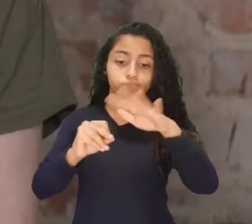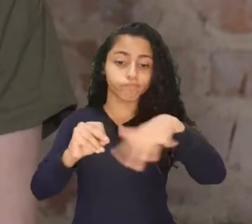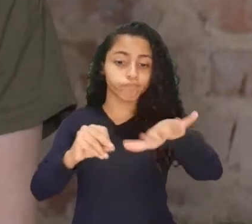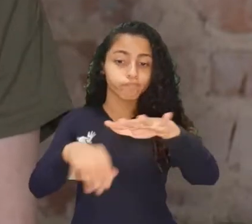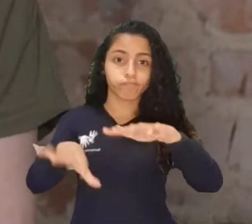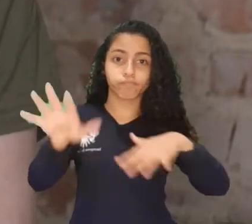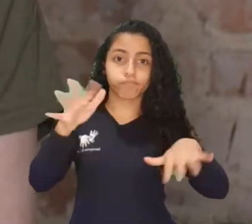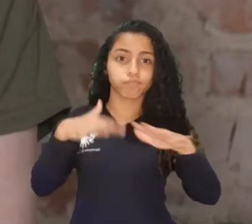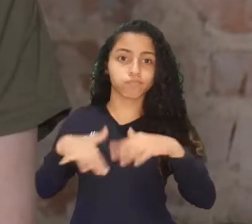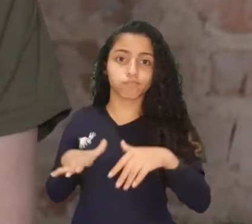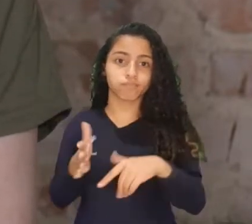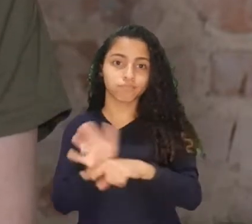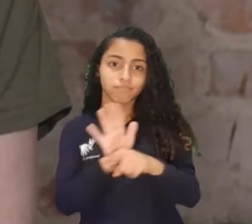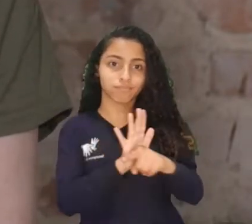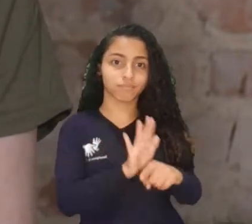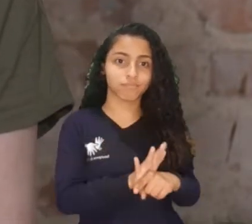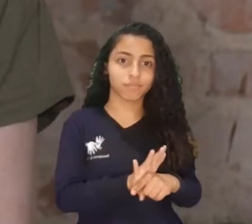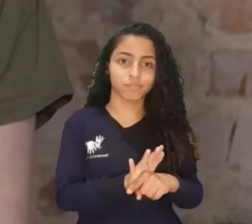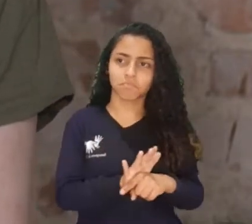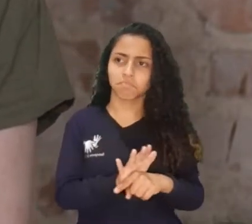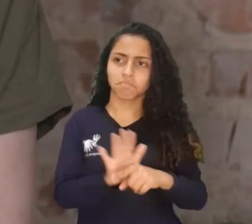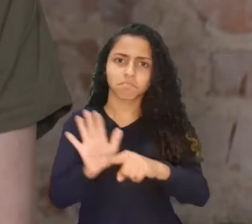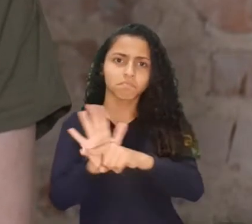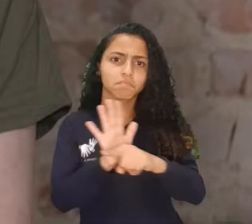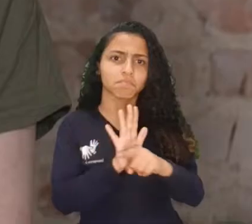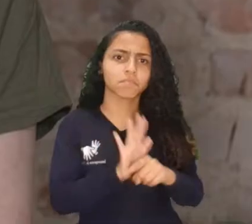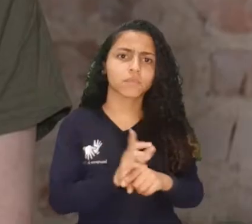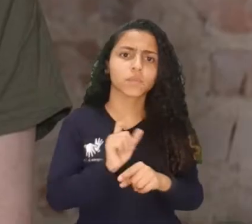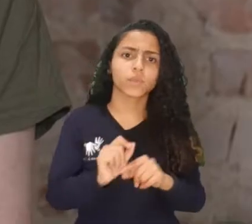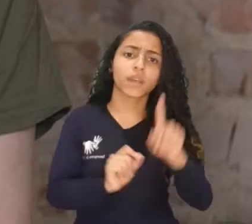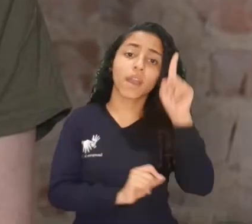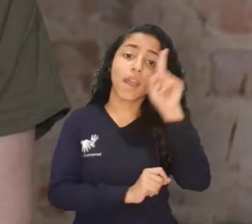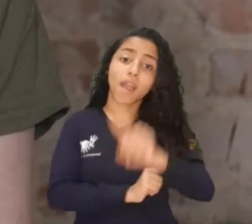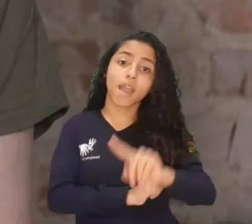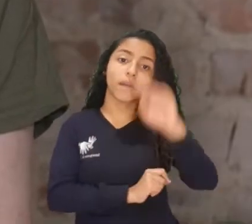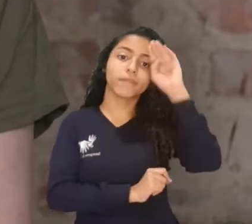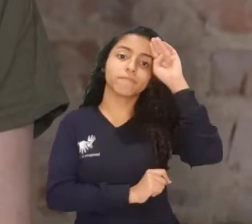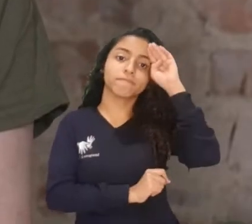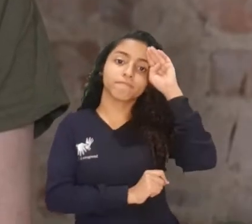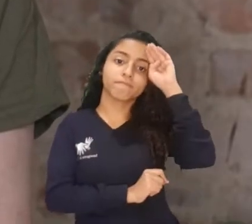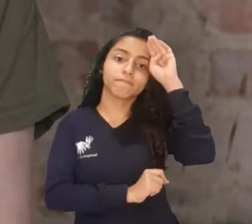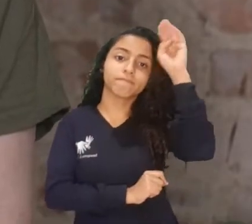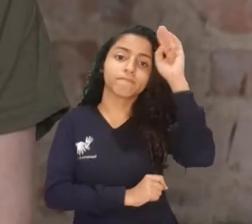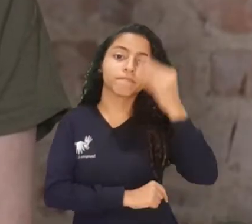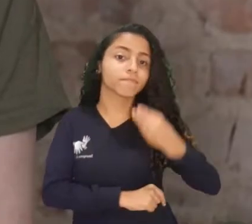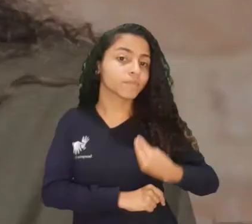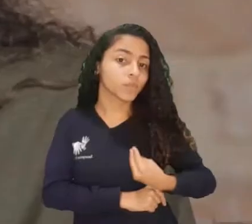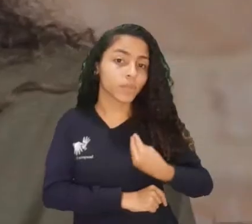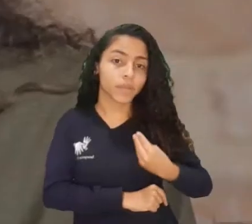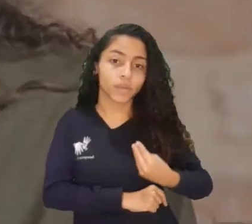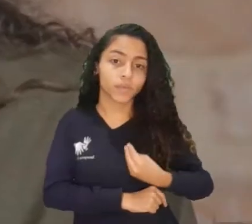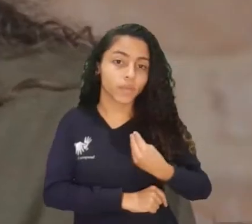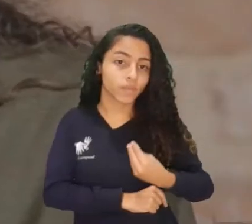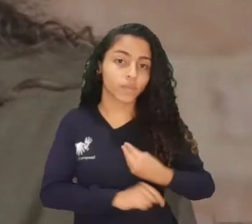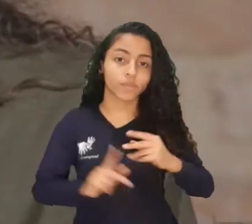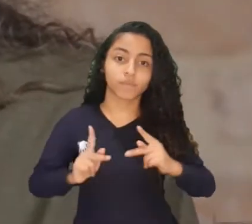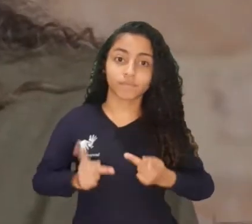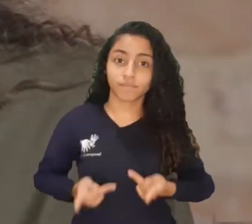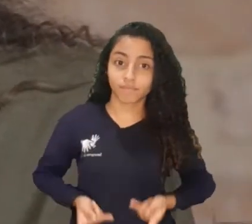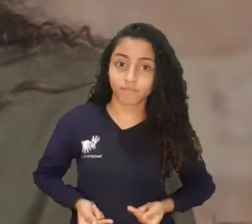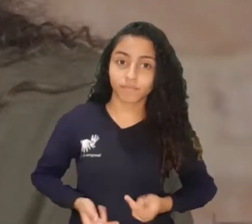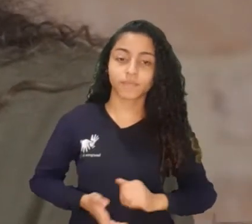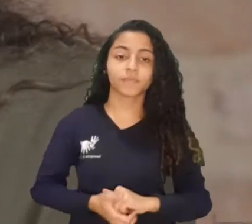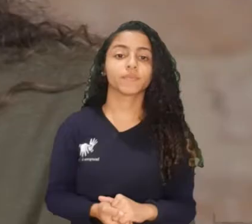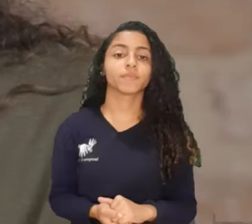E esses serviços ambientais, eles são essenciais para a própria sobrevivência da humanidade. A biodiversidade e